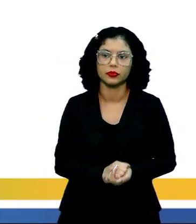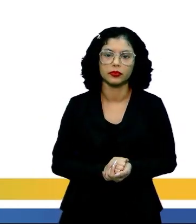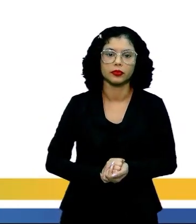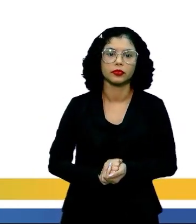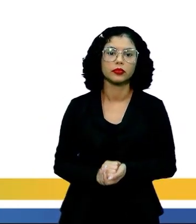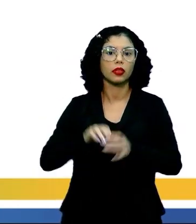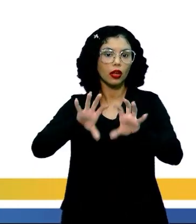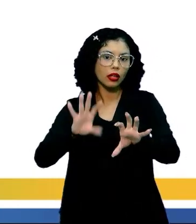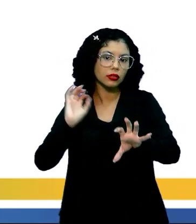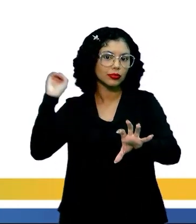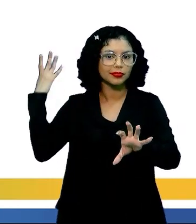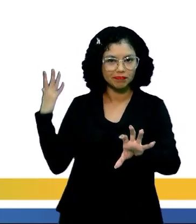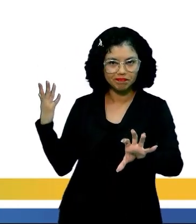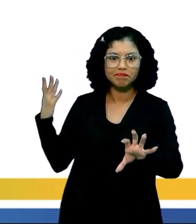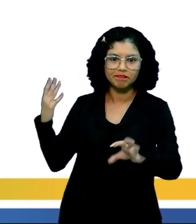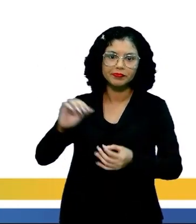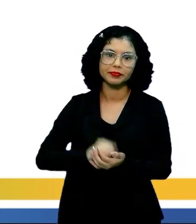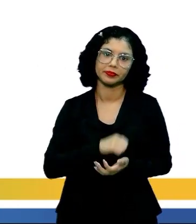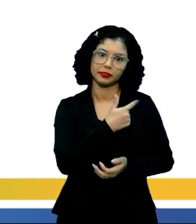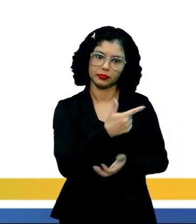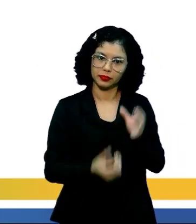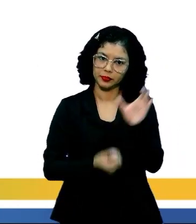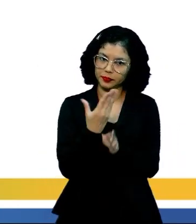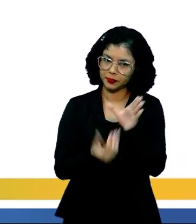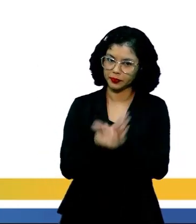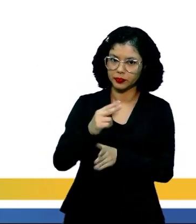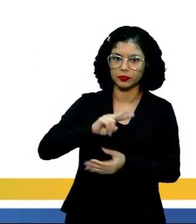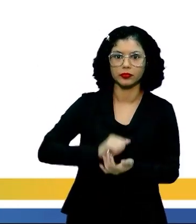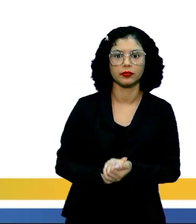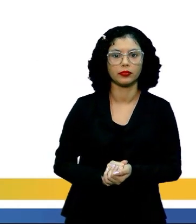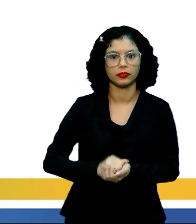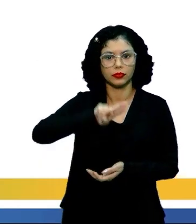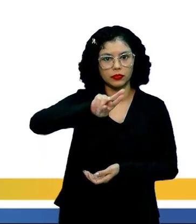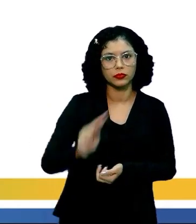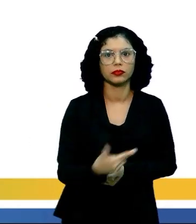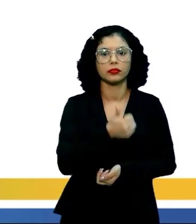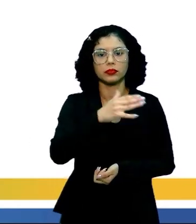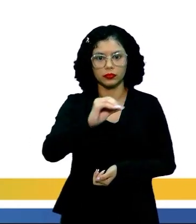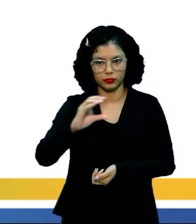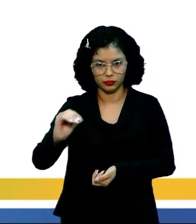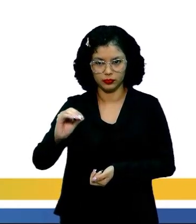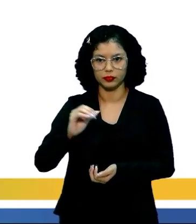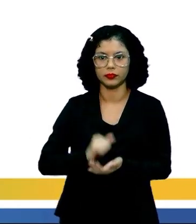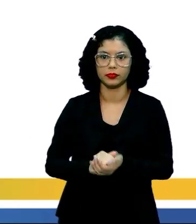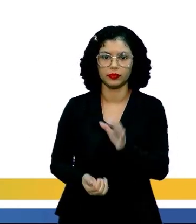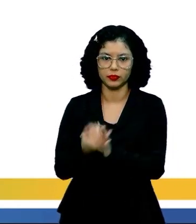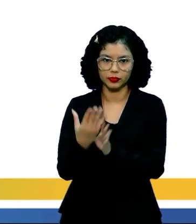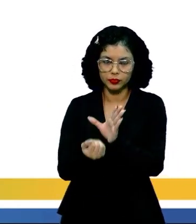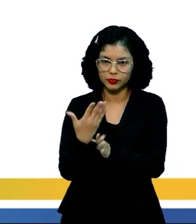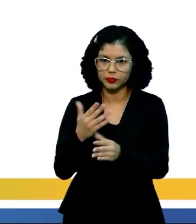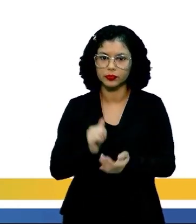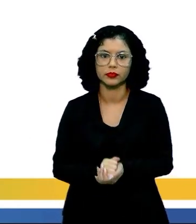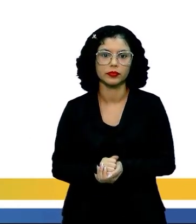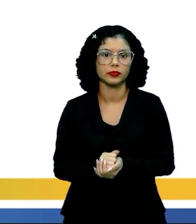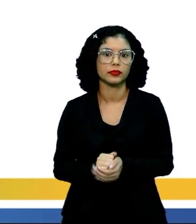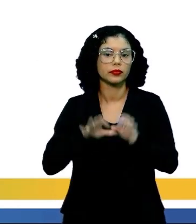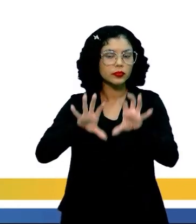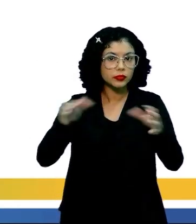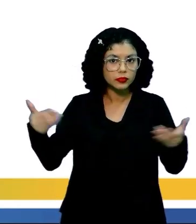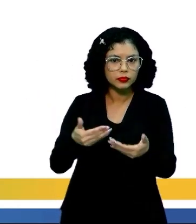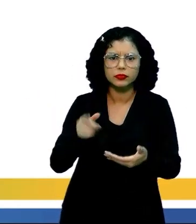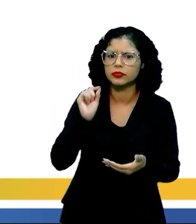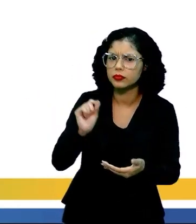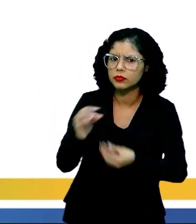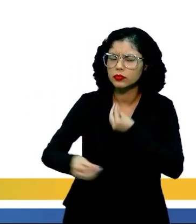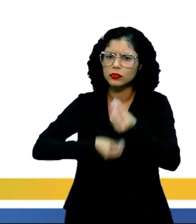toneladas. Logo, eu vou ter a produção de lixo em 2.100 toneladas de produção. Agora a questão